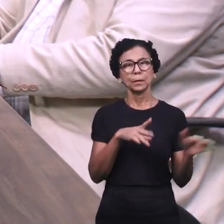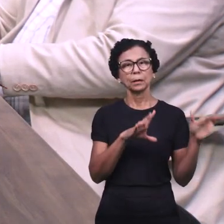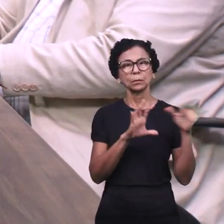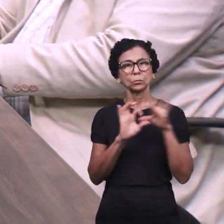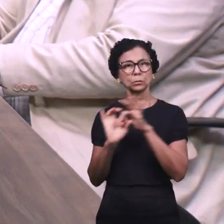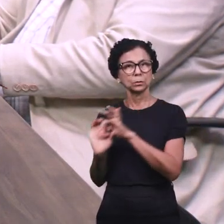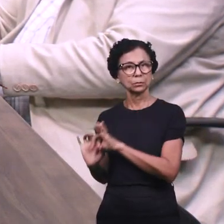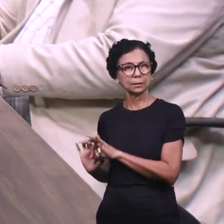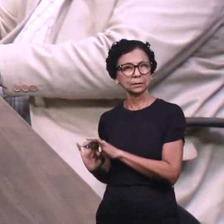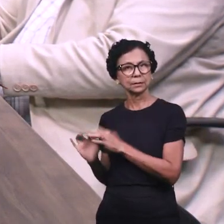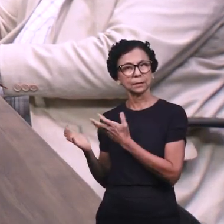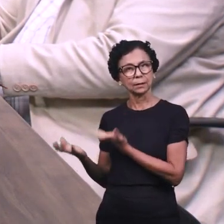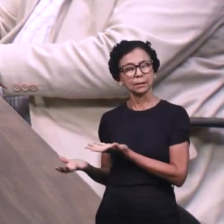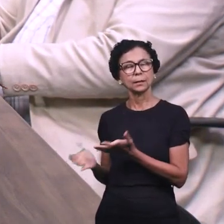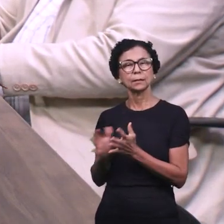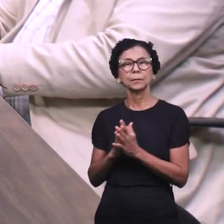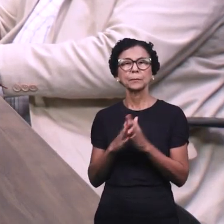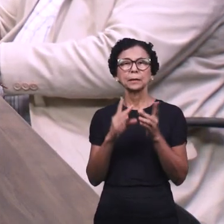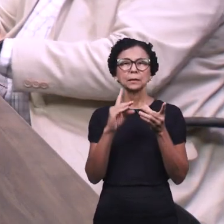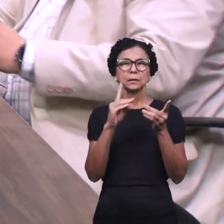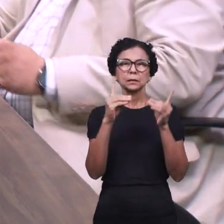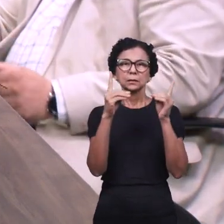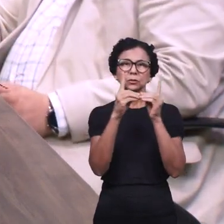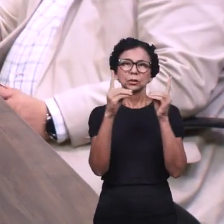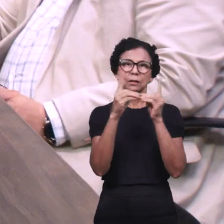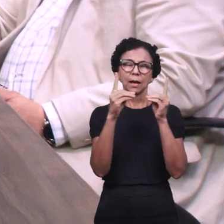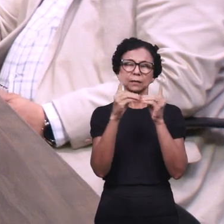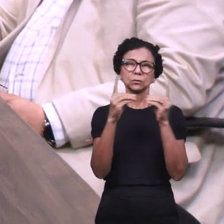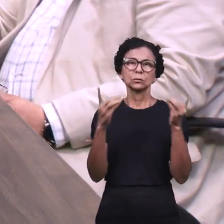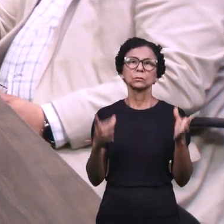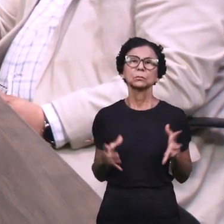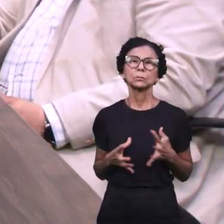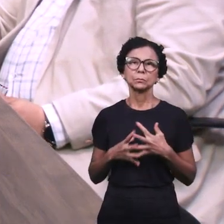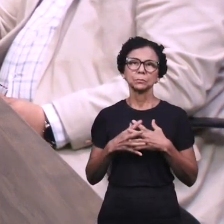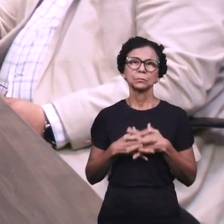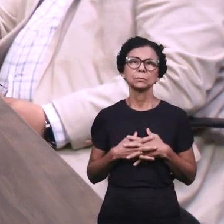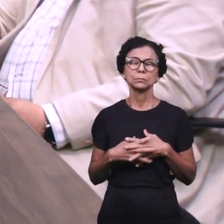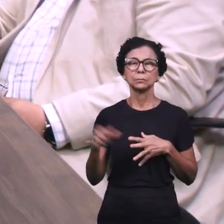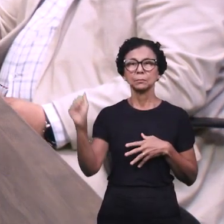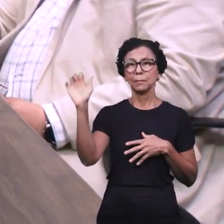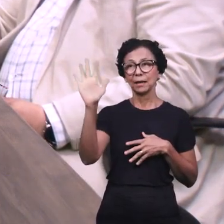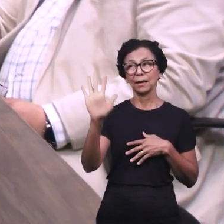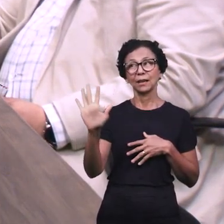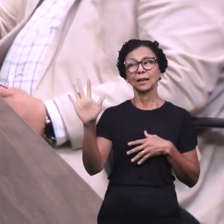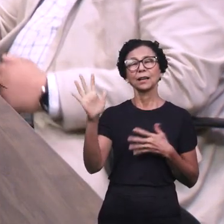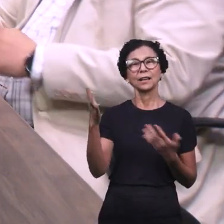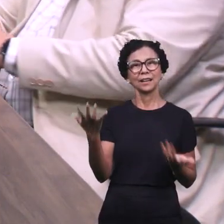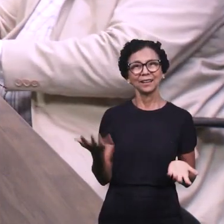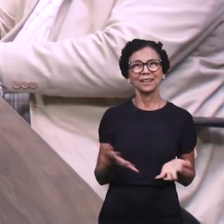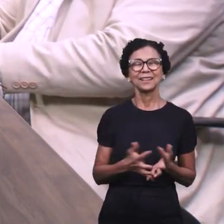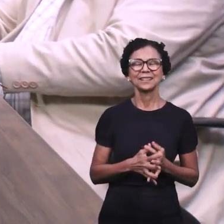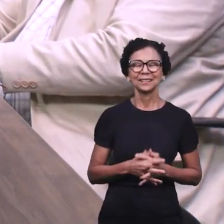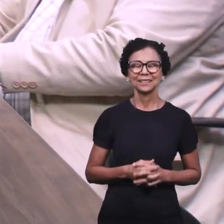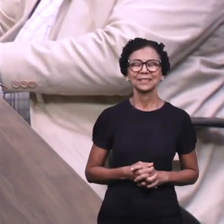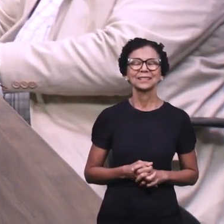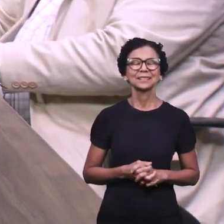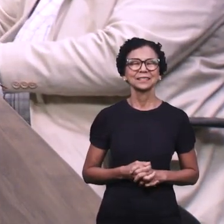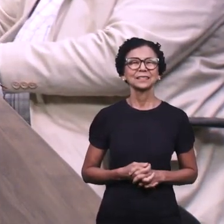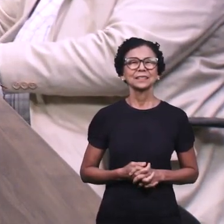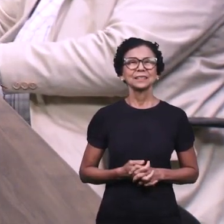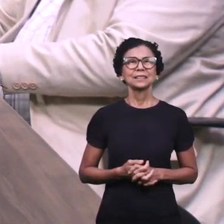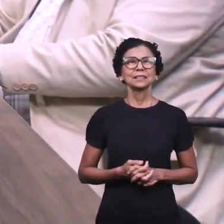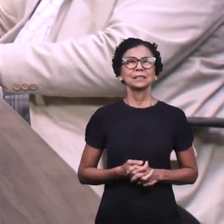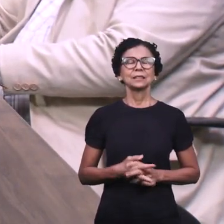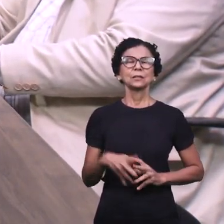até mais didático ainda, né, do que a fala do pastor, com algumas imagens, né, essa abordagem, aquilo